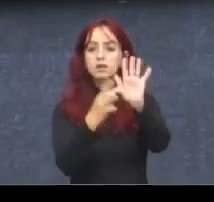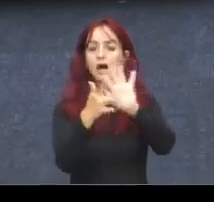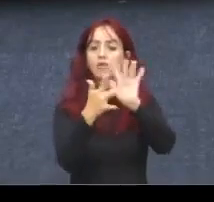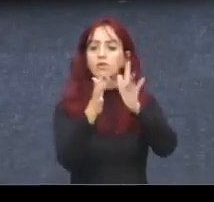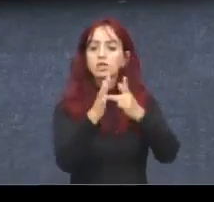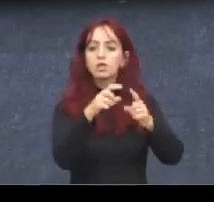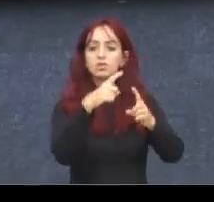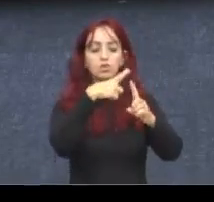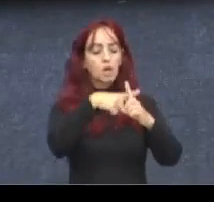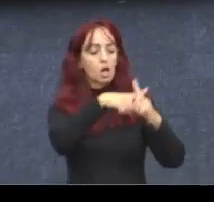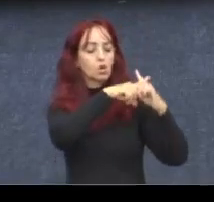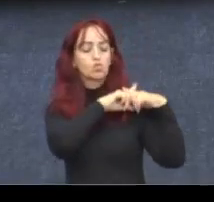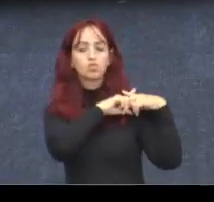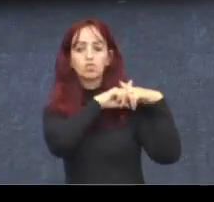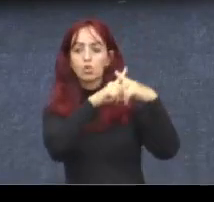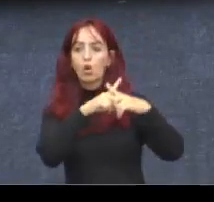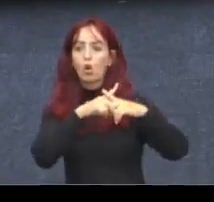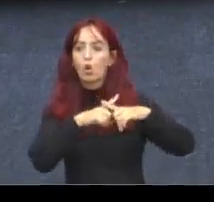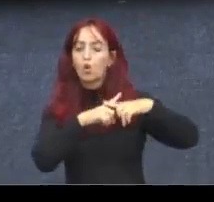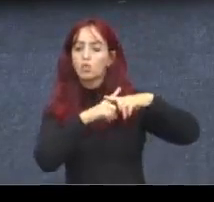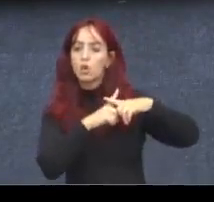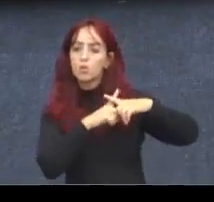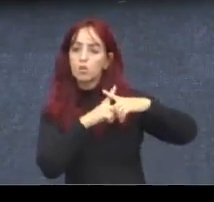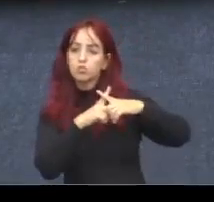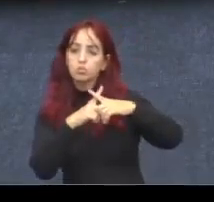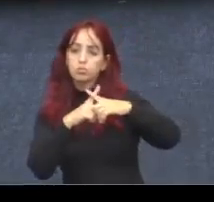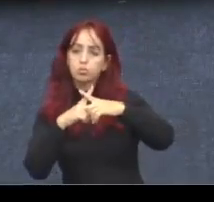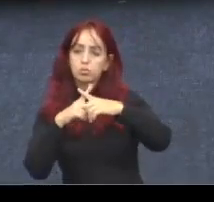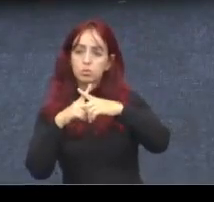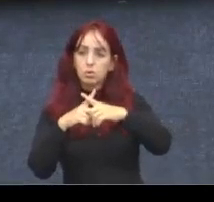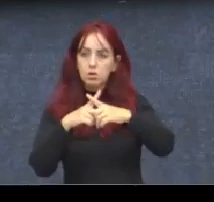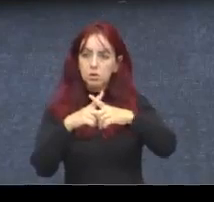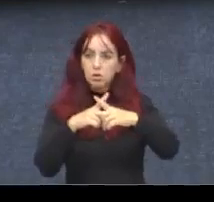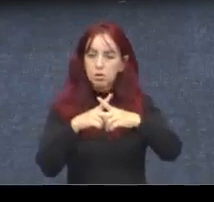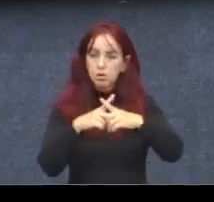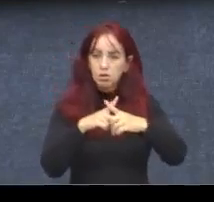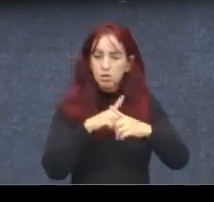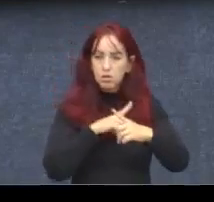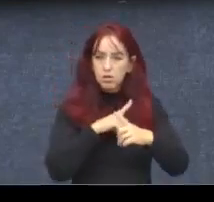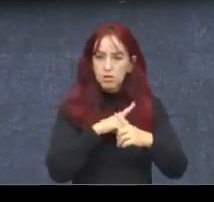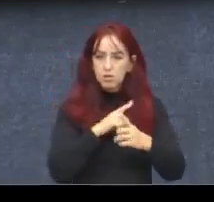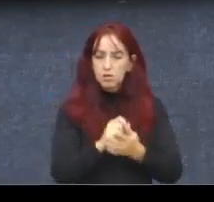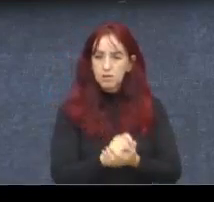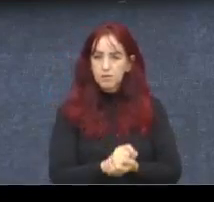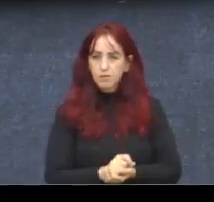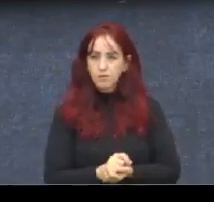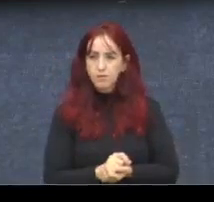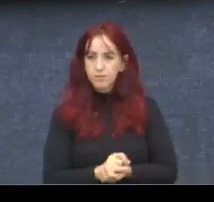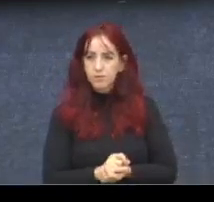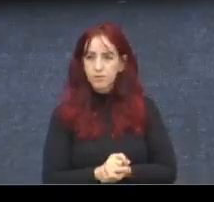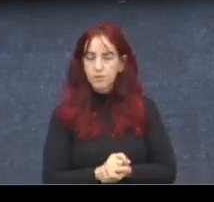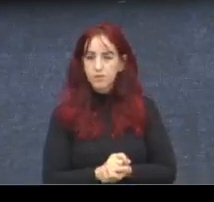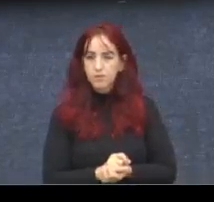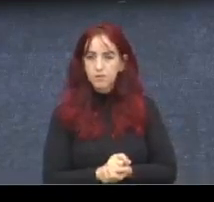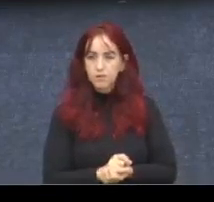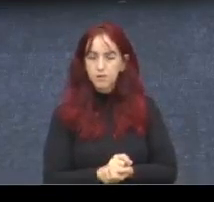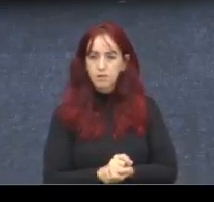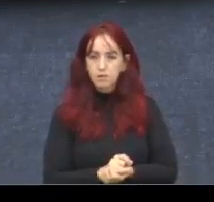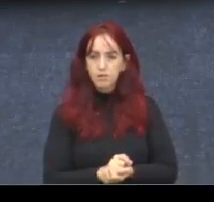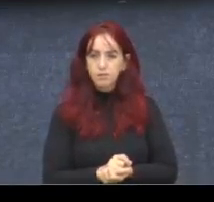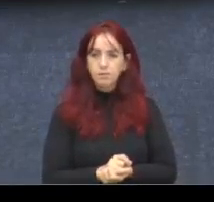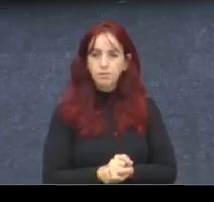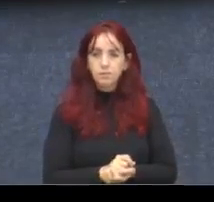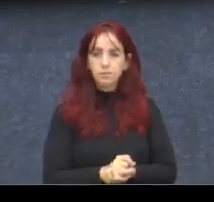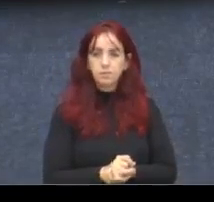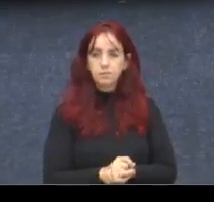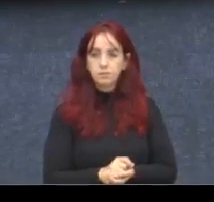Via Dolorosa. Um coro de 150 vozes, composto de 5 conjuntos, sob a regência do maestro Sérgio Magnani, executou